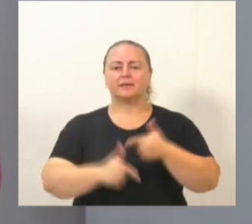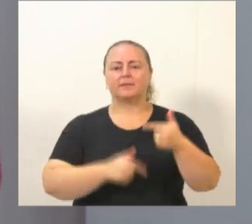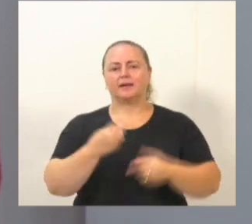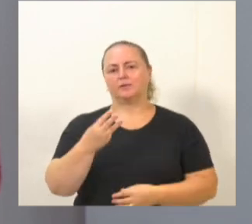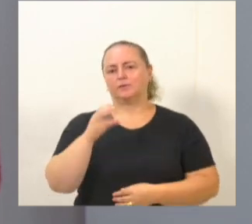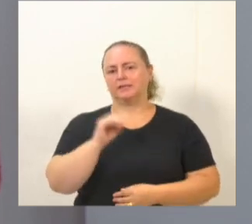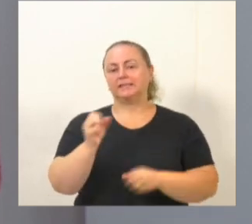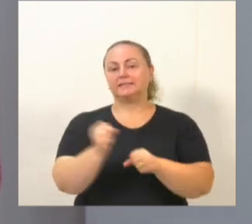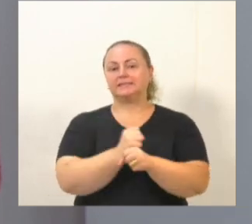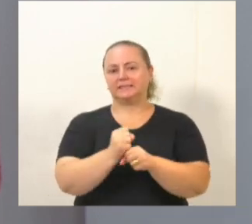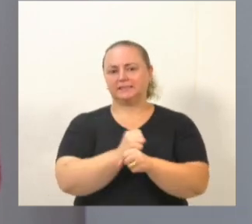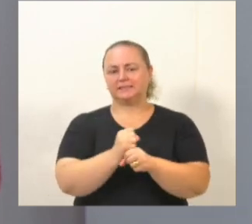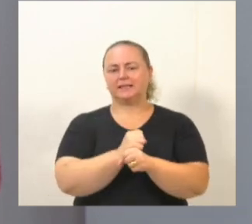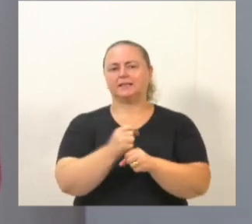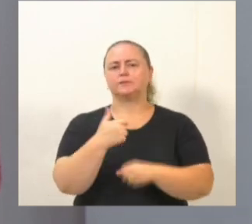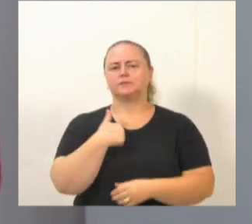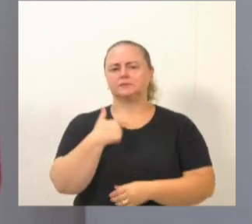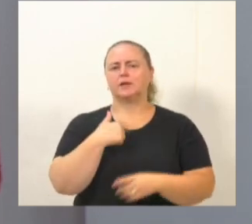numa provocação